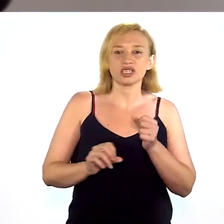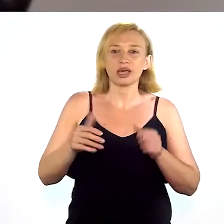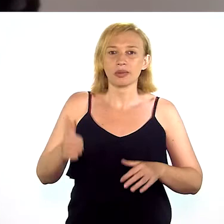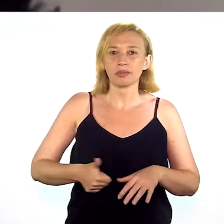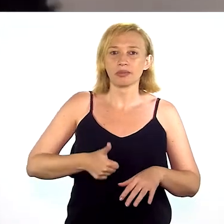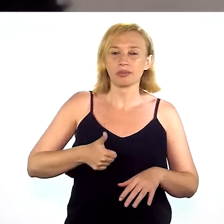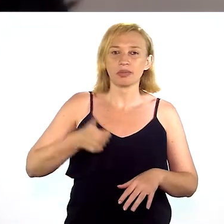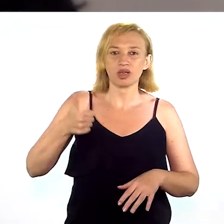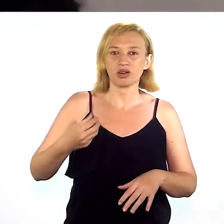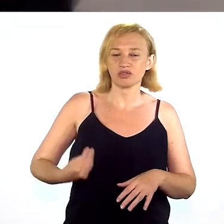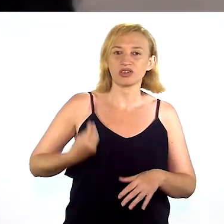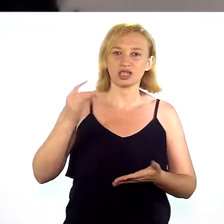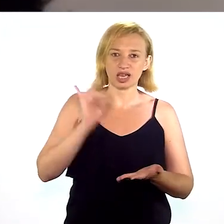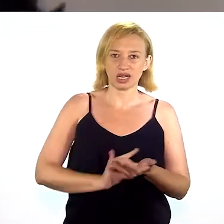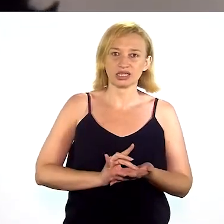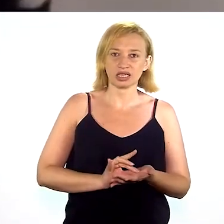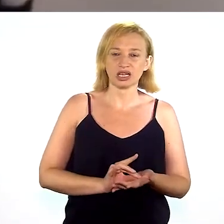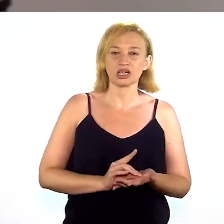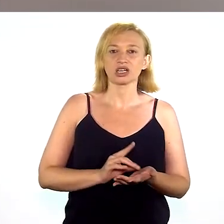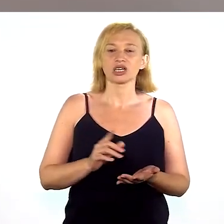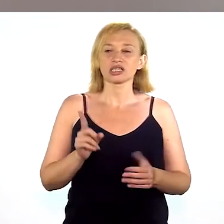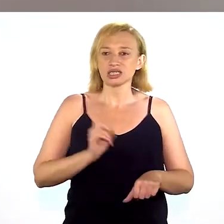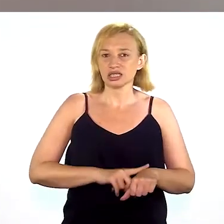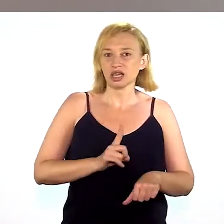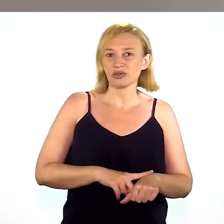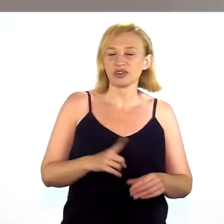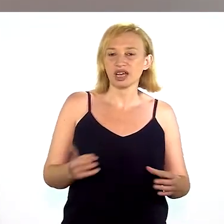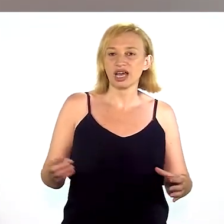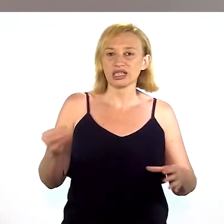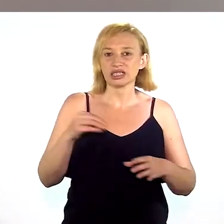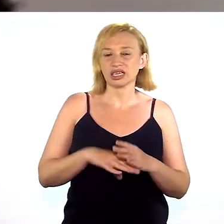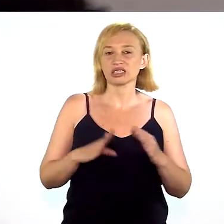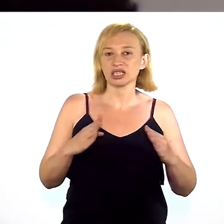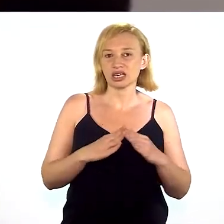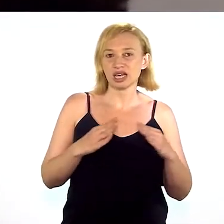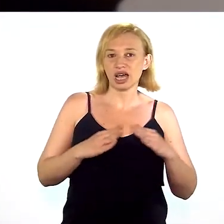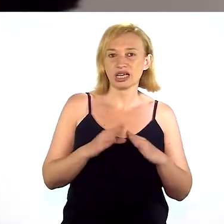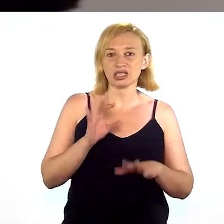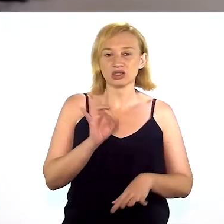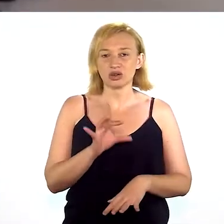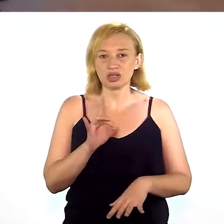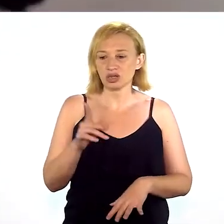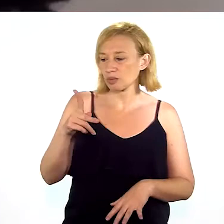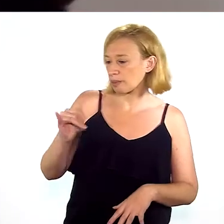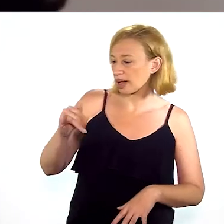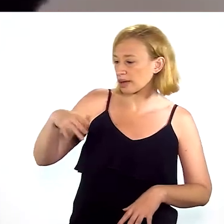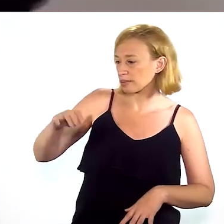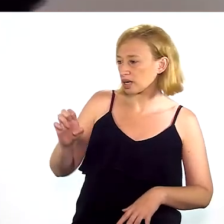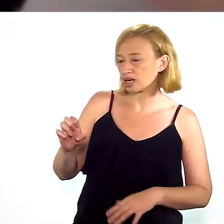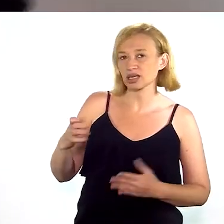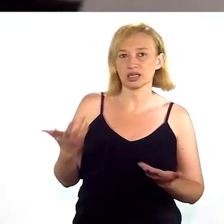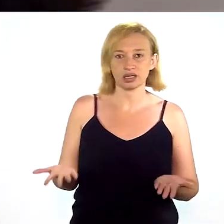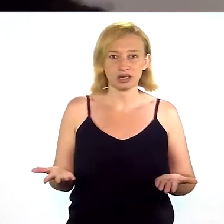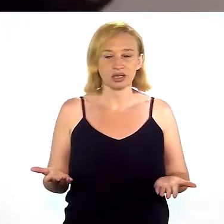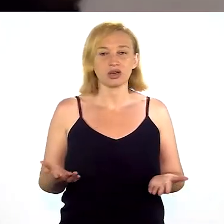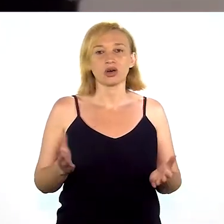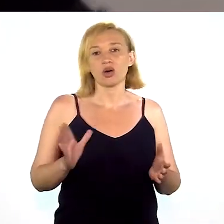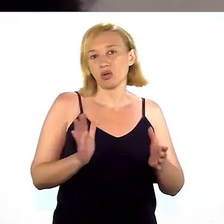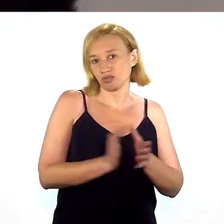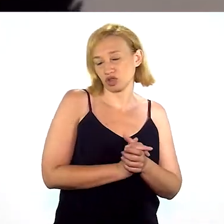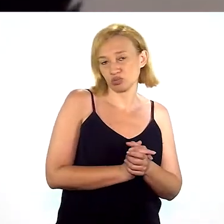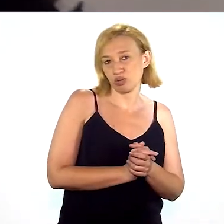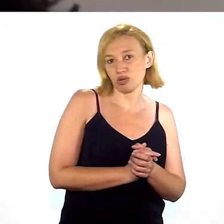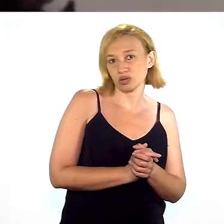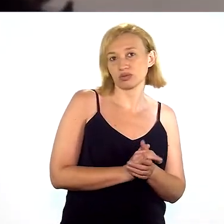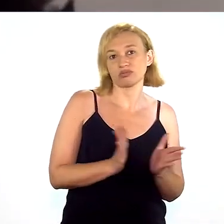pode fazer pela nossa própria realidade, né? Sobretudo nesses tempos que tivemos que ficar muitas vezes só, ou só com nosso pai, só com a nossa